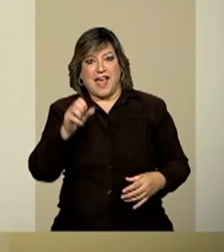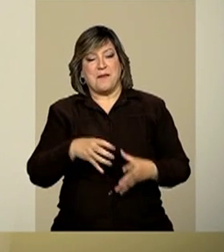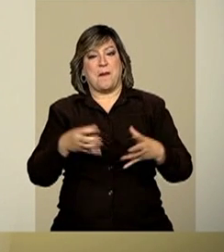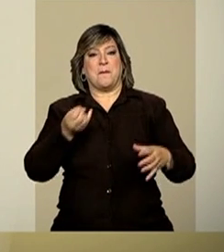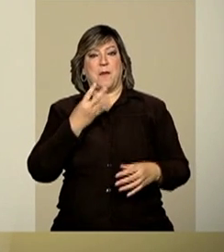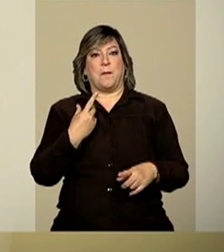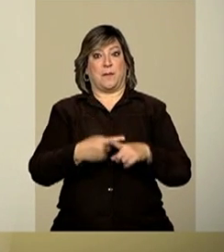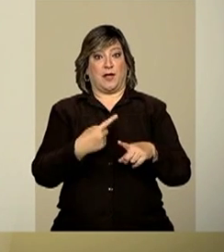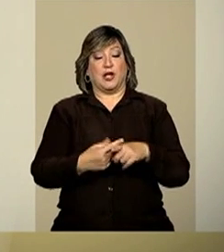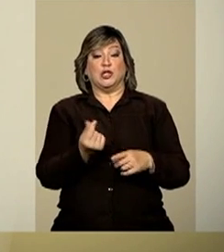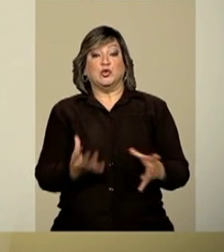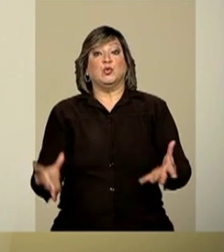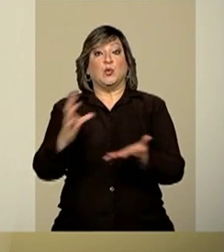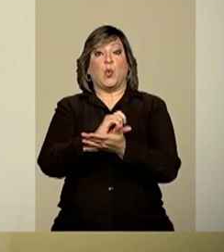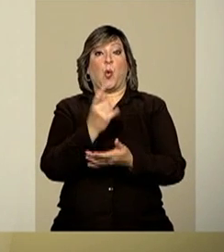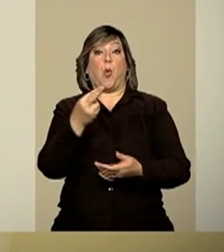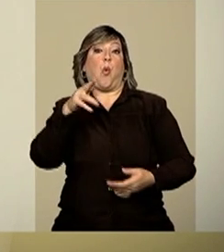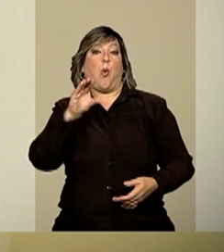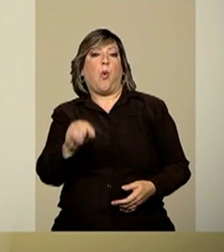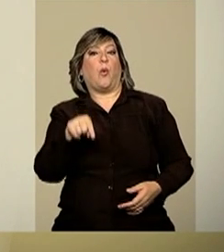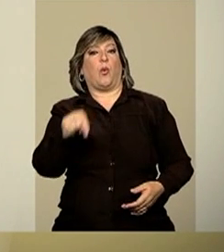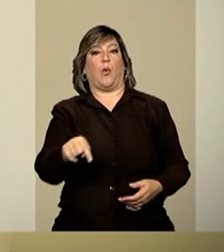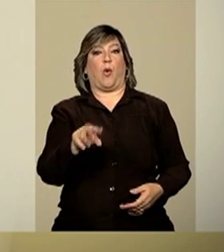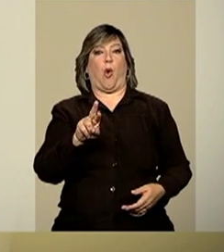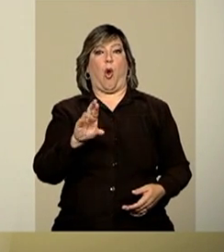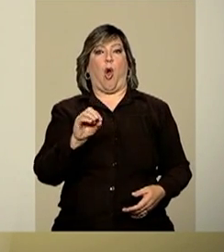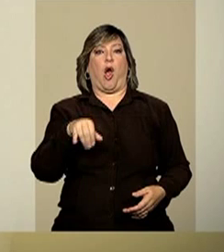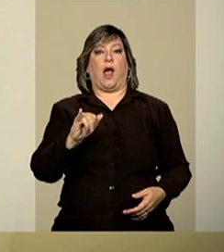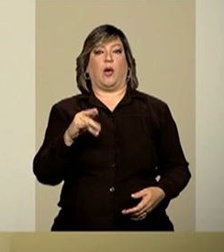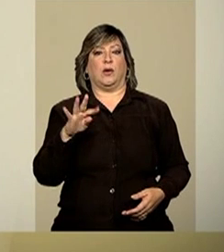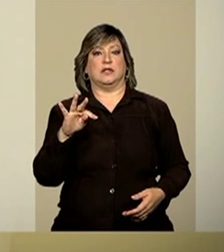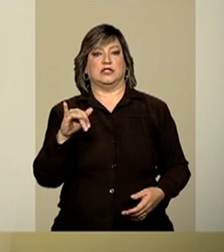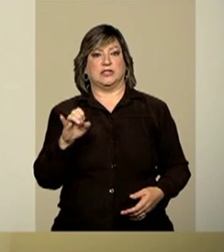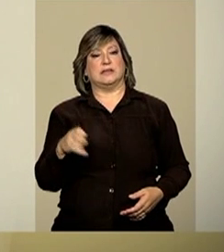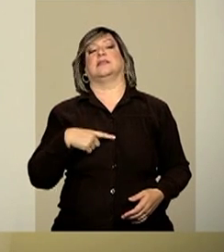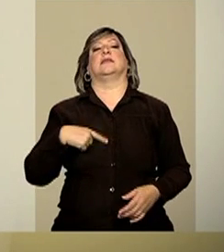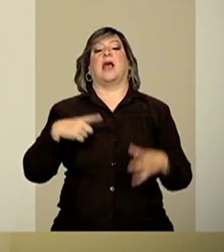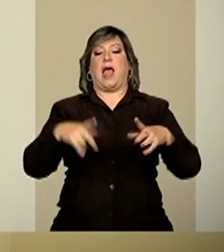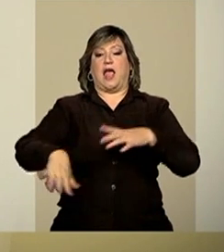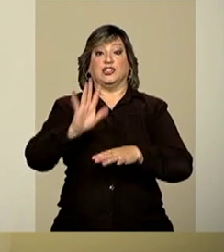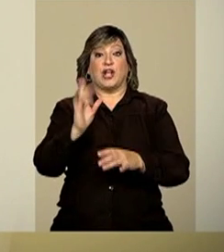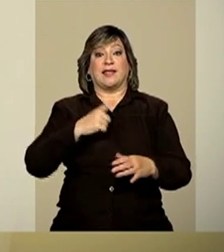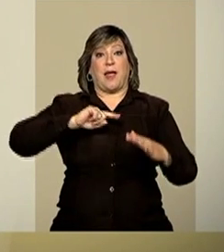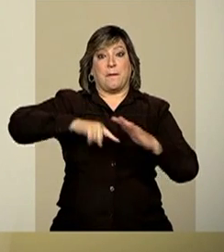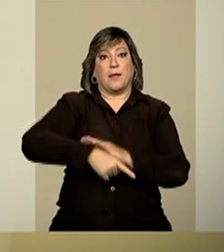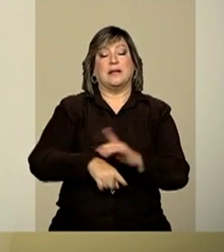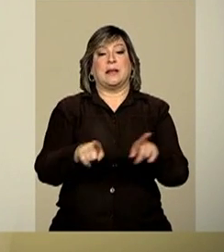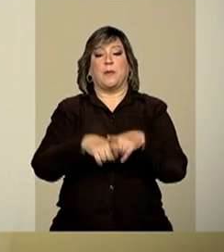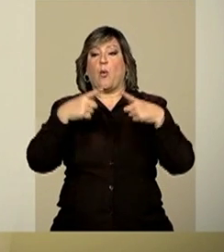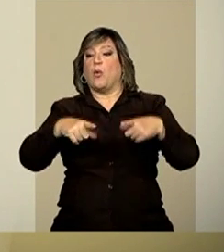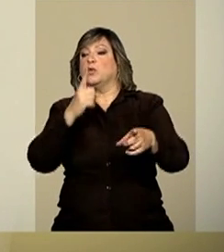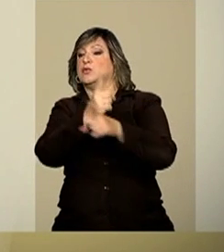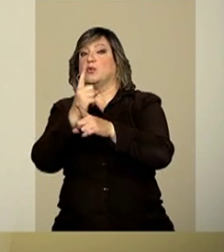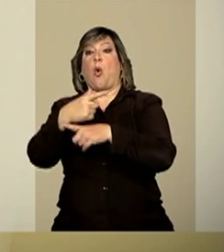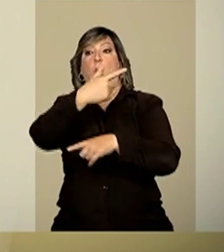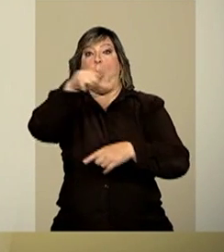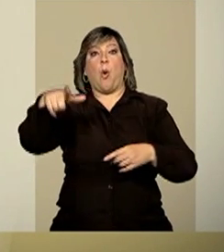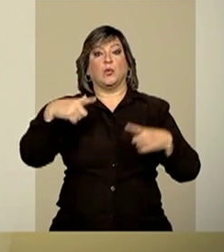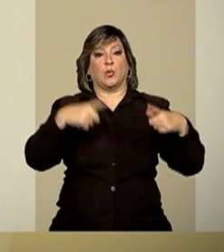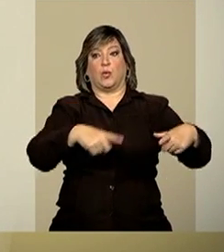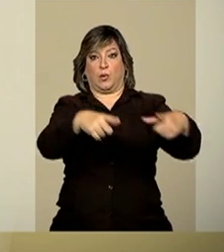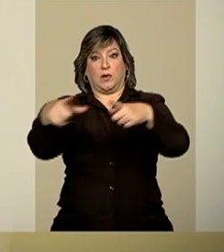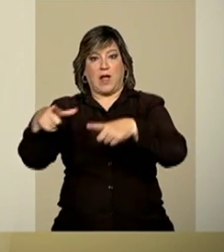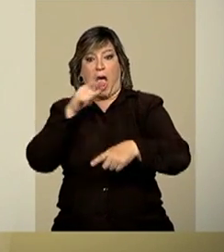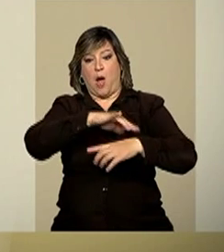os royalties das áreas já em exploração e daquelas descobertas neste e em outros campos vão